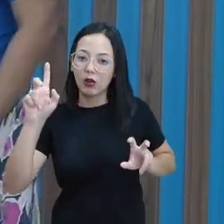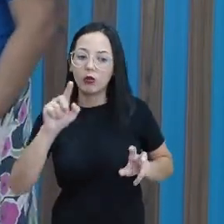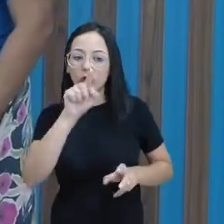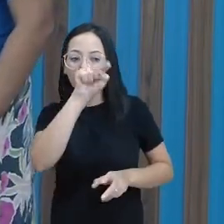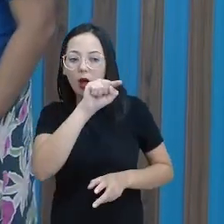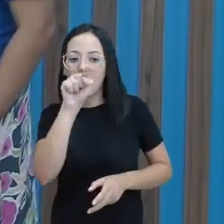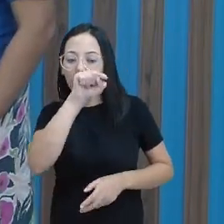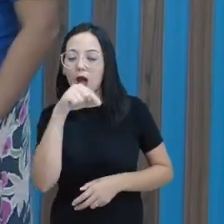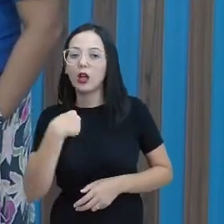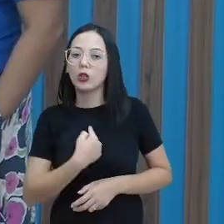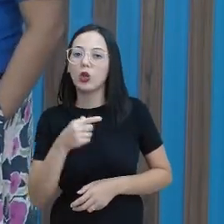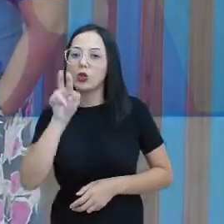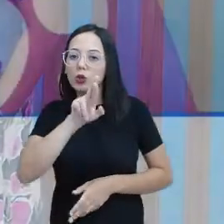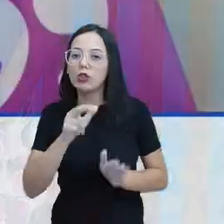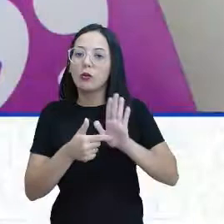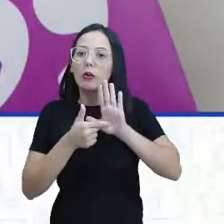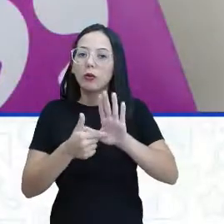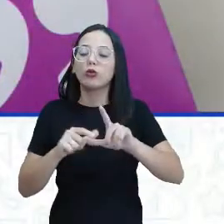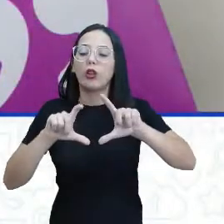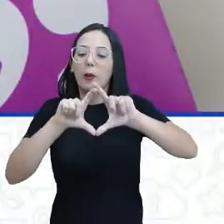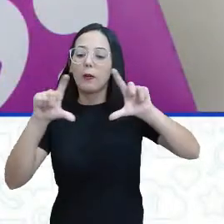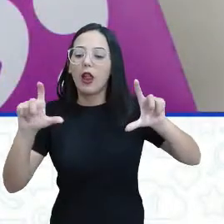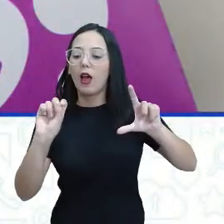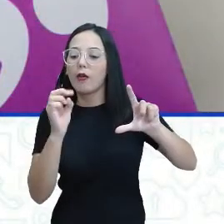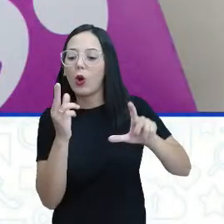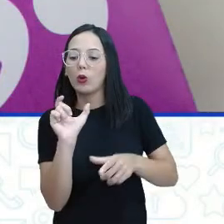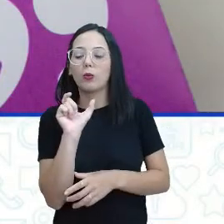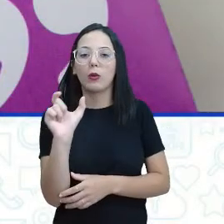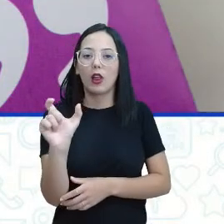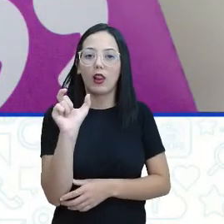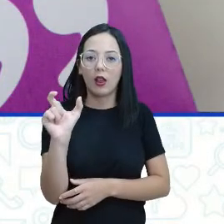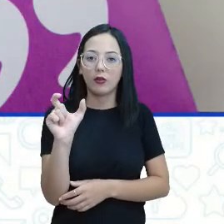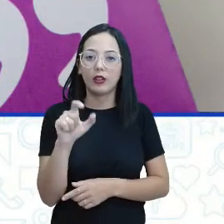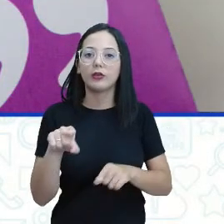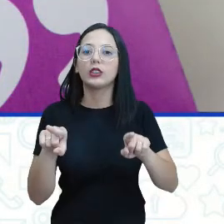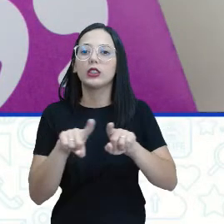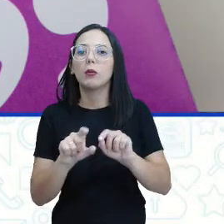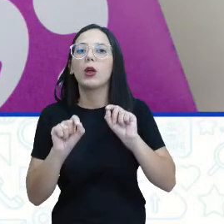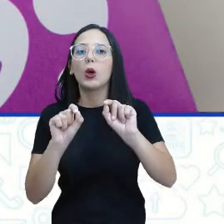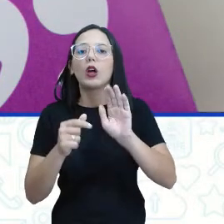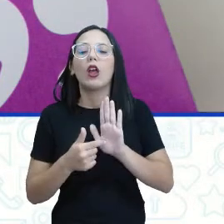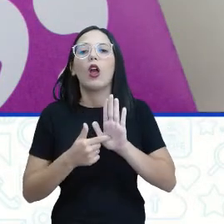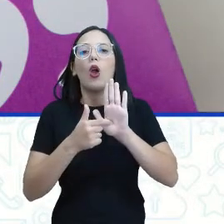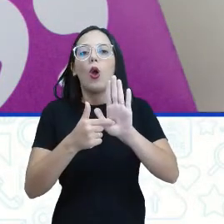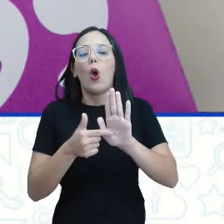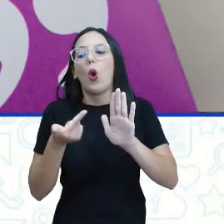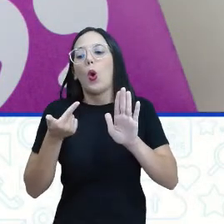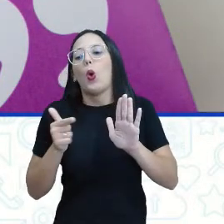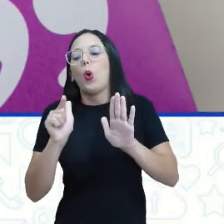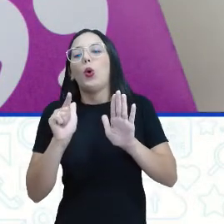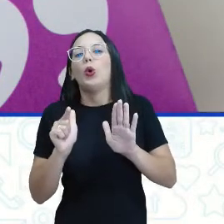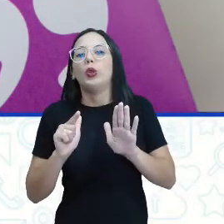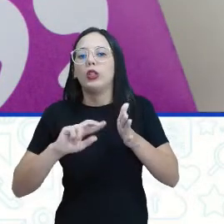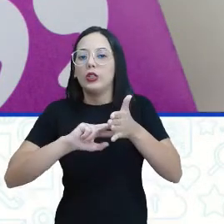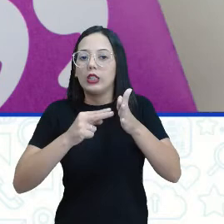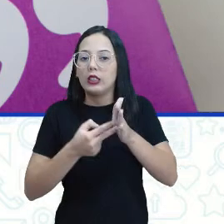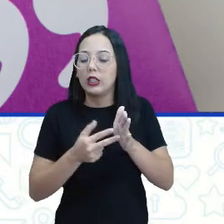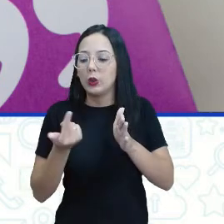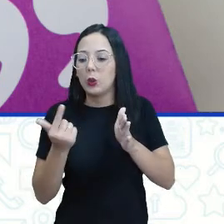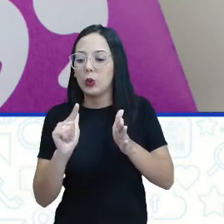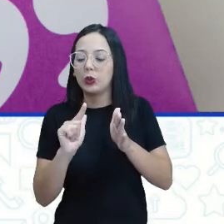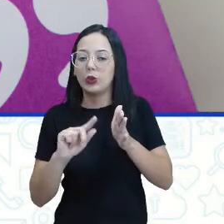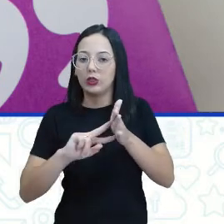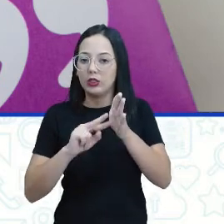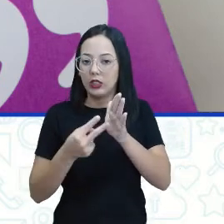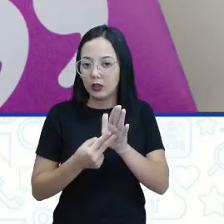citação, para destacar uma palavra ou expressão, para dar outra conotação, ou seja, outro